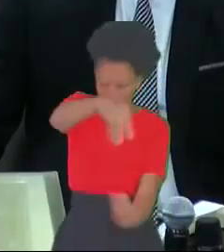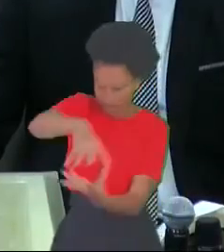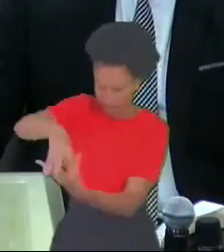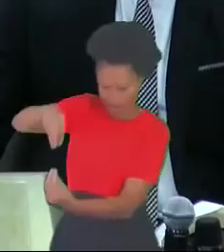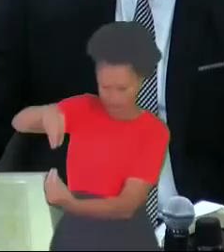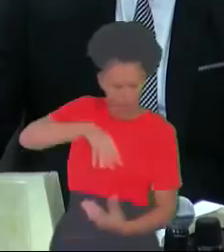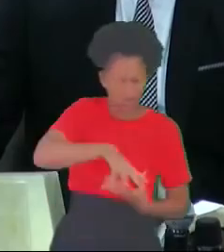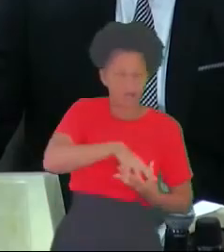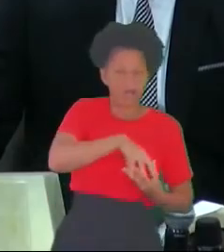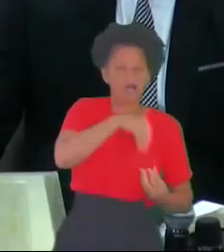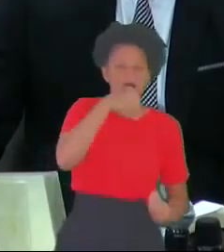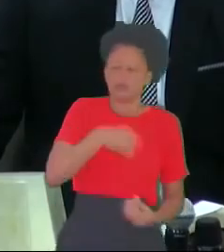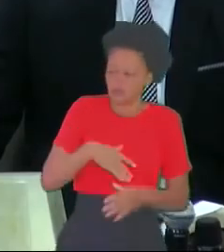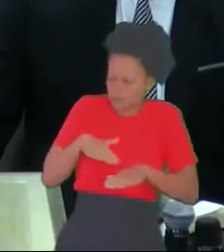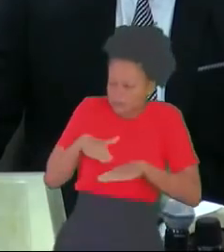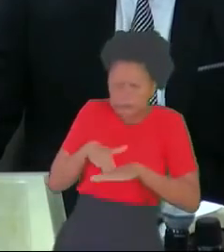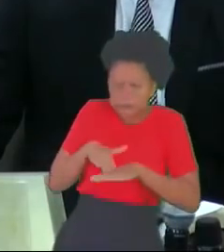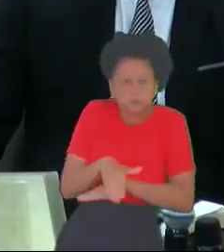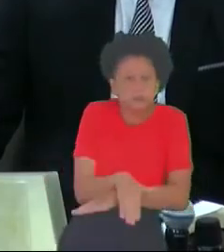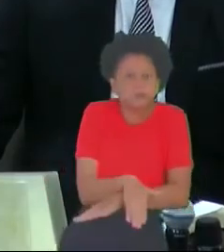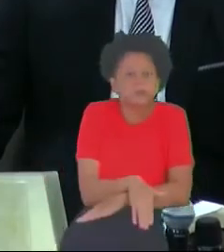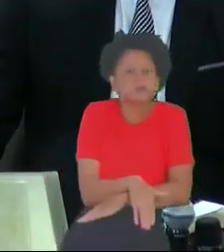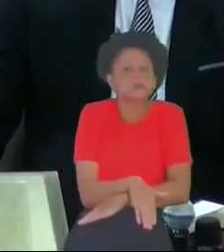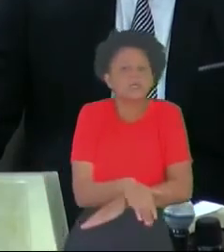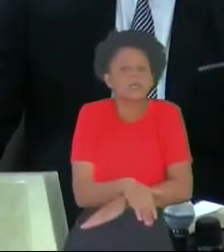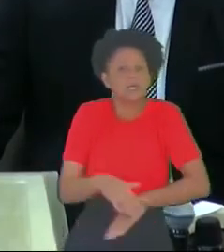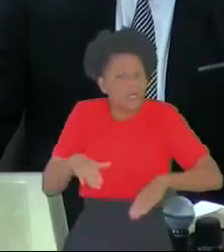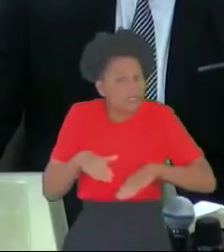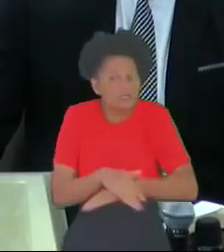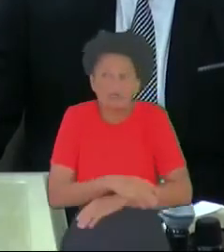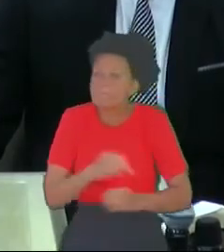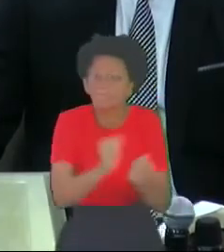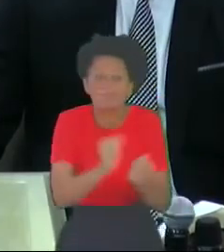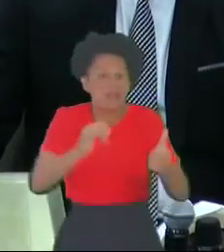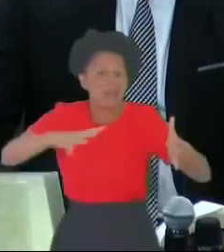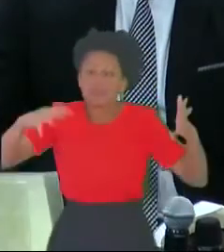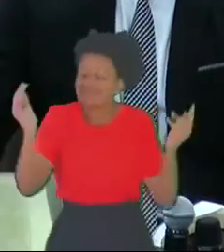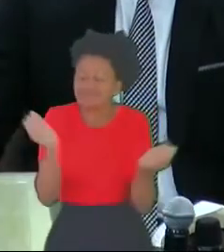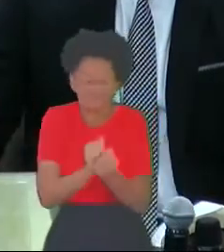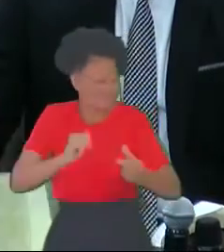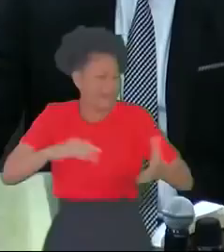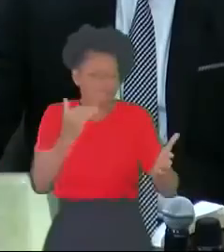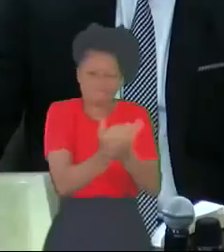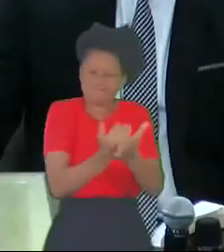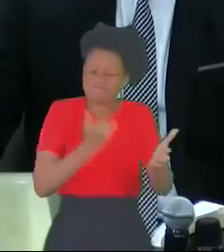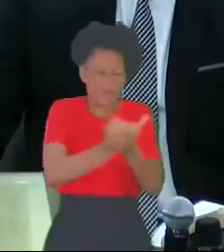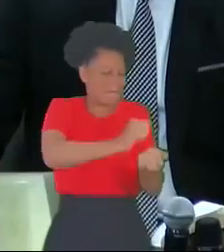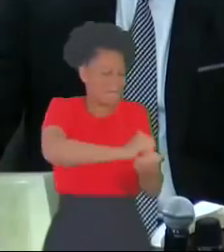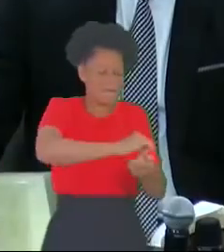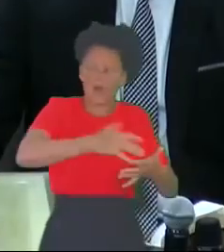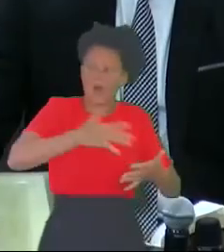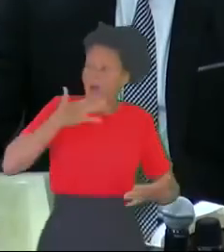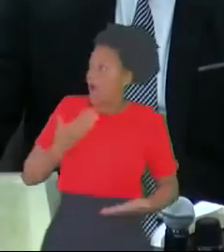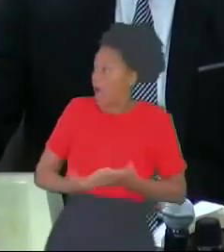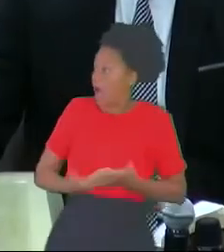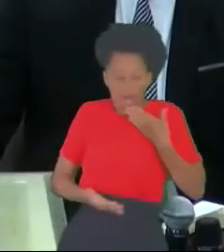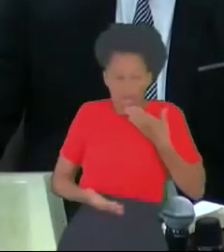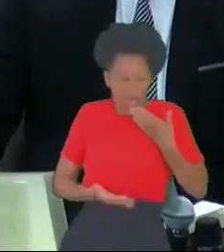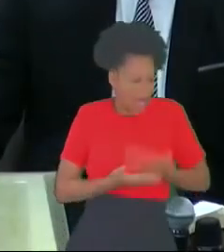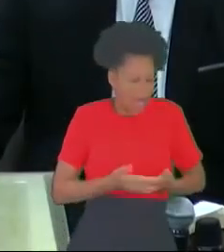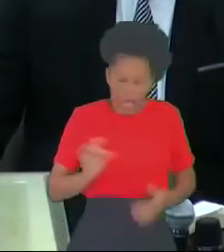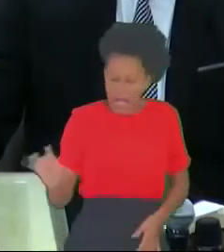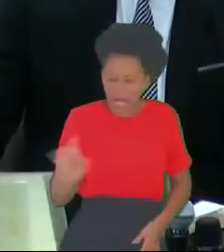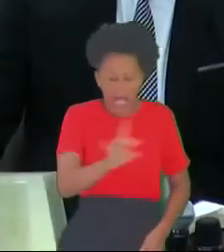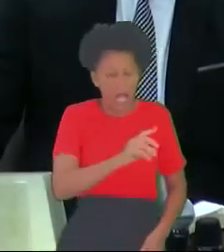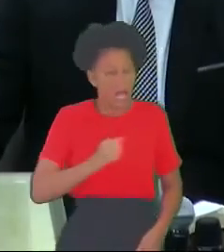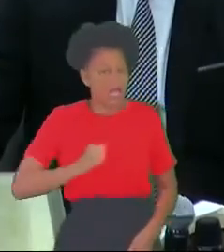amados? Temor. E muitos milagres e prodígios se faziam pelas mãos dos apóstolos. E